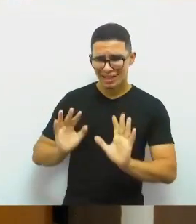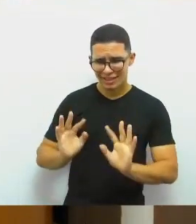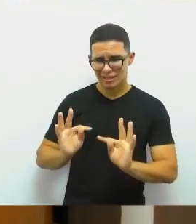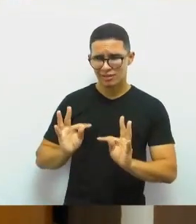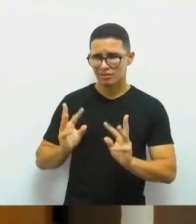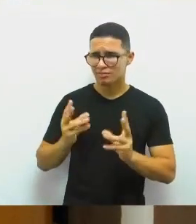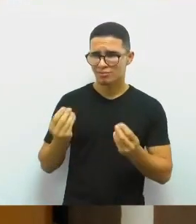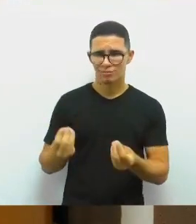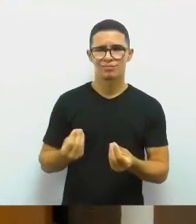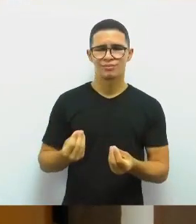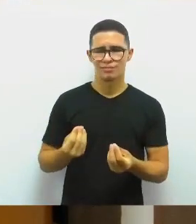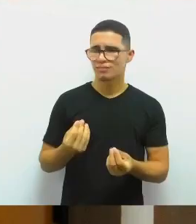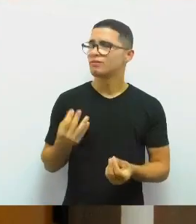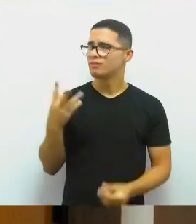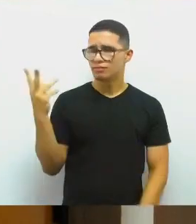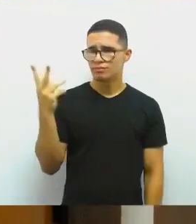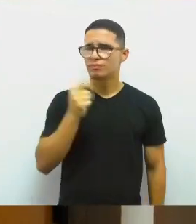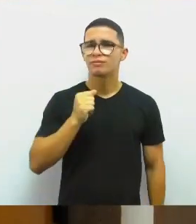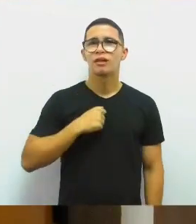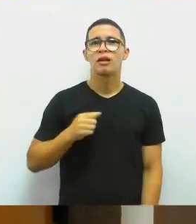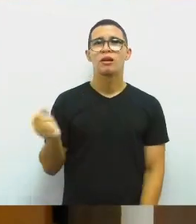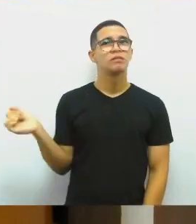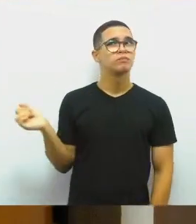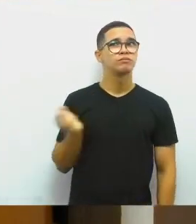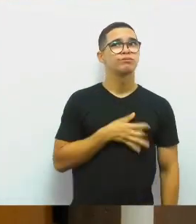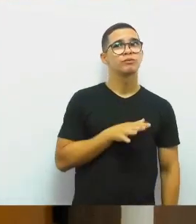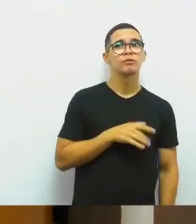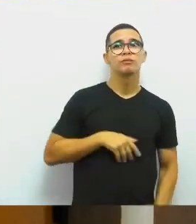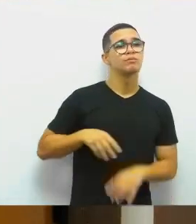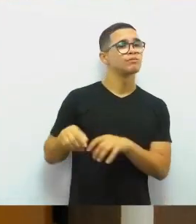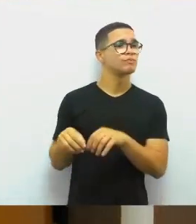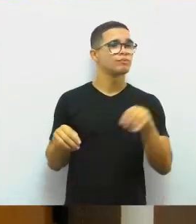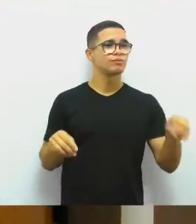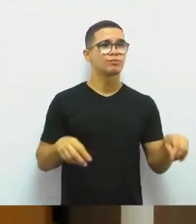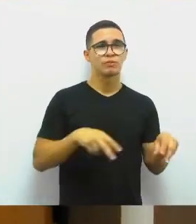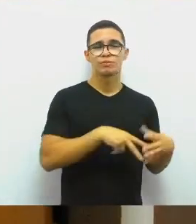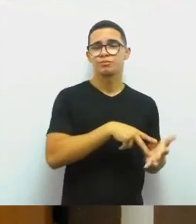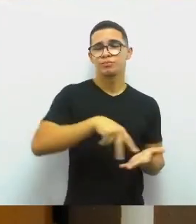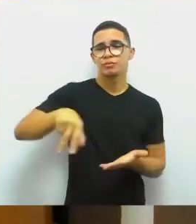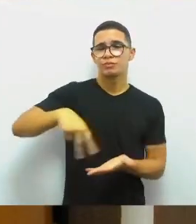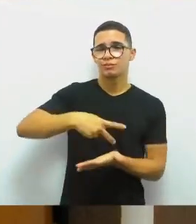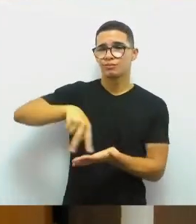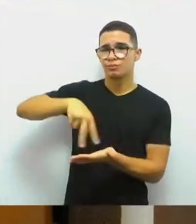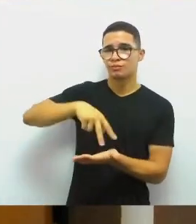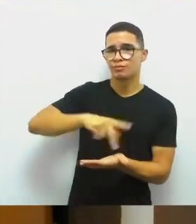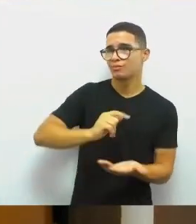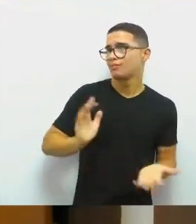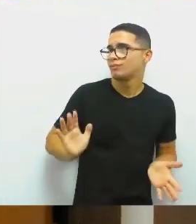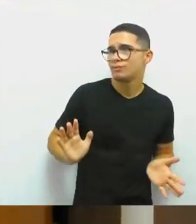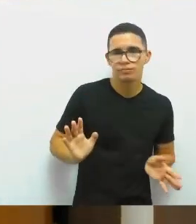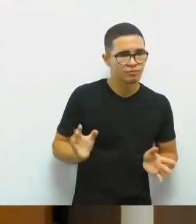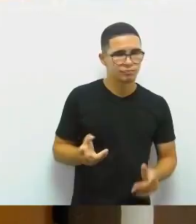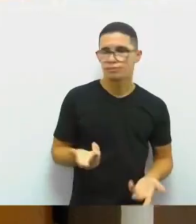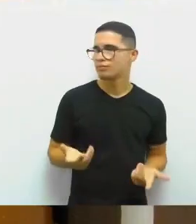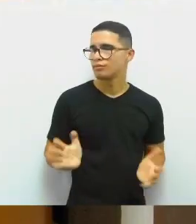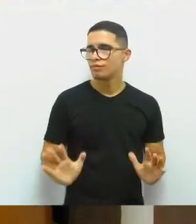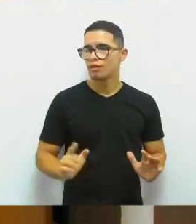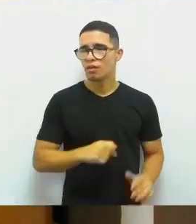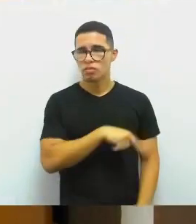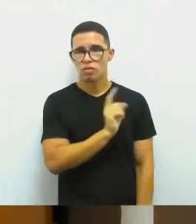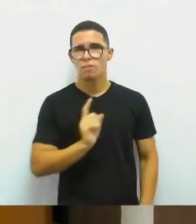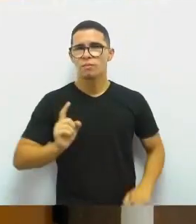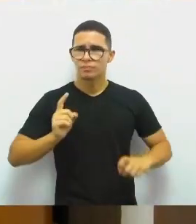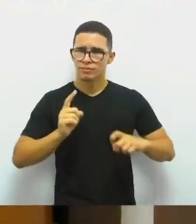de um paciente. Tudo. Ele não fica como ping-pong, né? Como aquela bolinha de ping-pong para lá e para cá. E lá